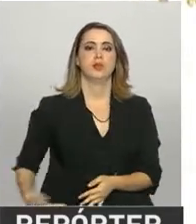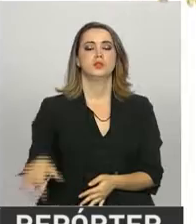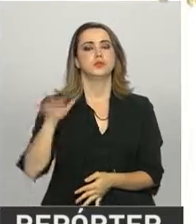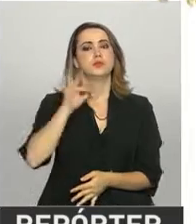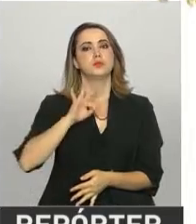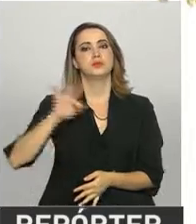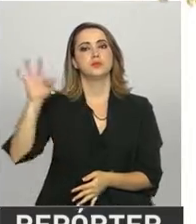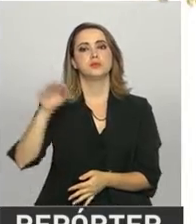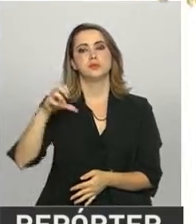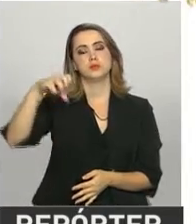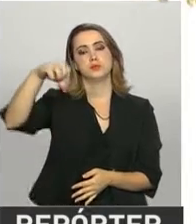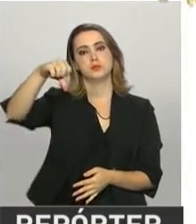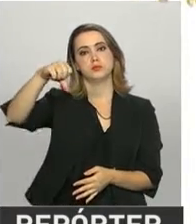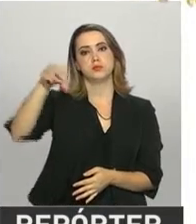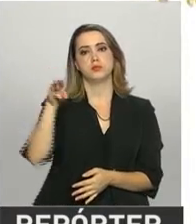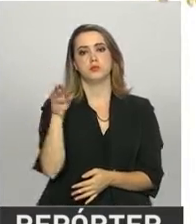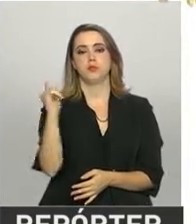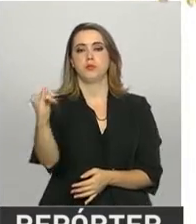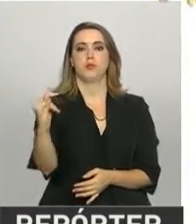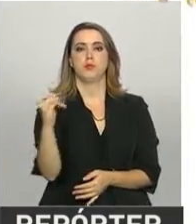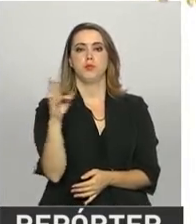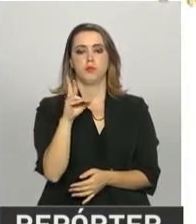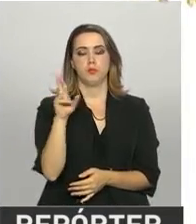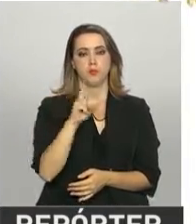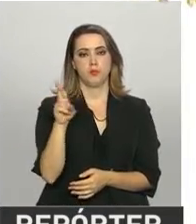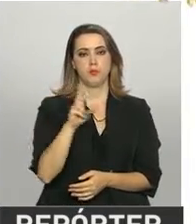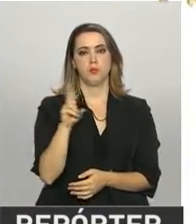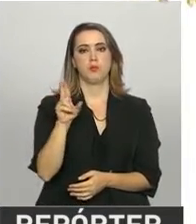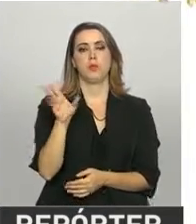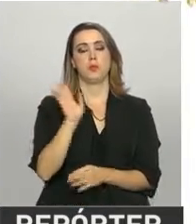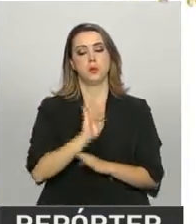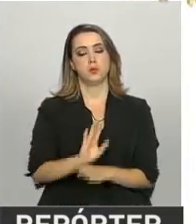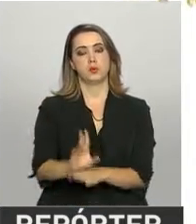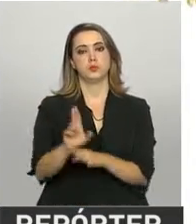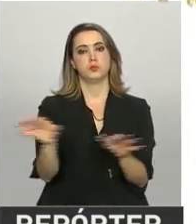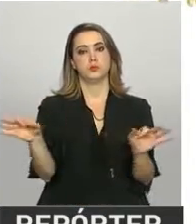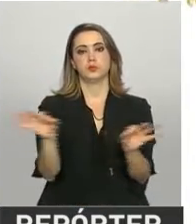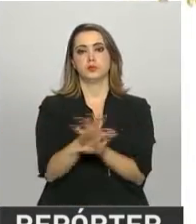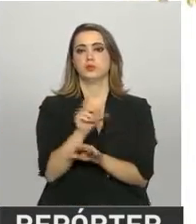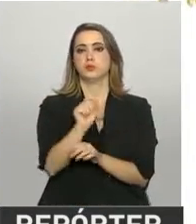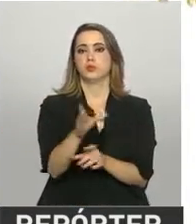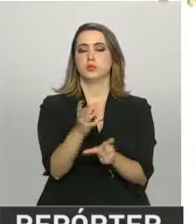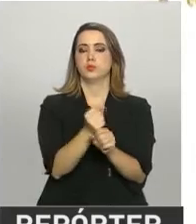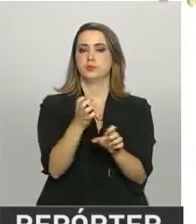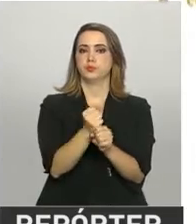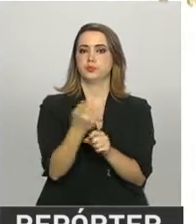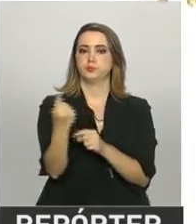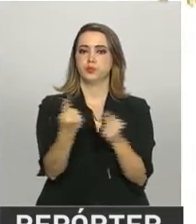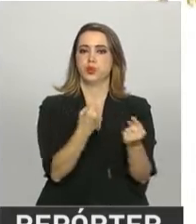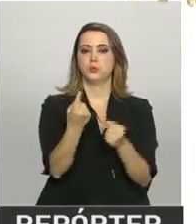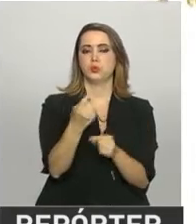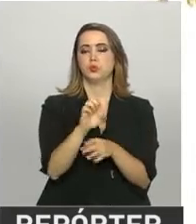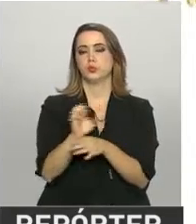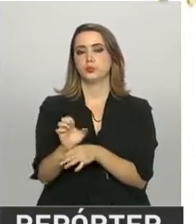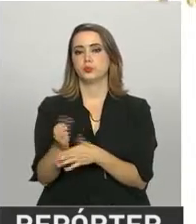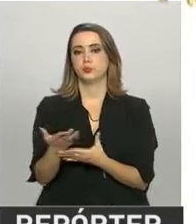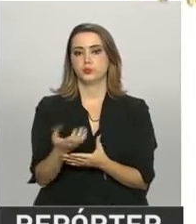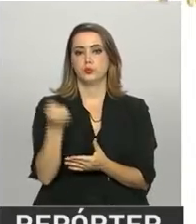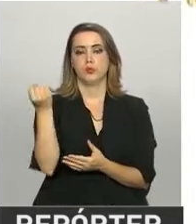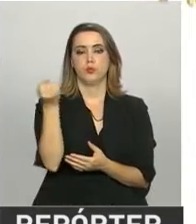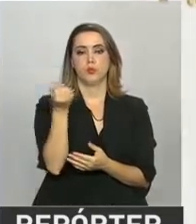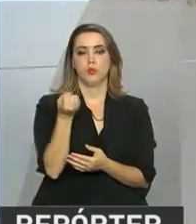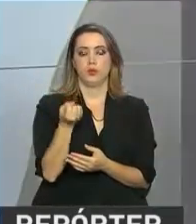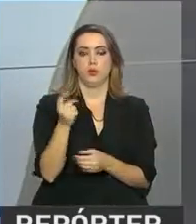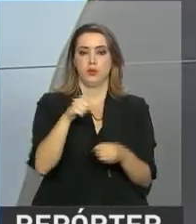estados 9 bilhões de reais para ajudar a fechar as contas públicas estaduais eu voto com você no